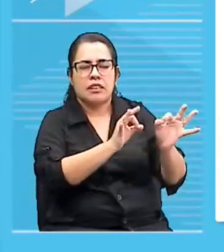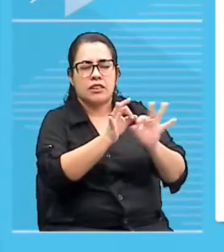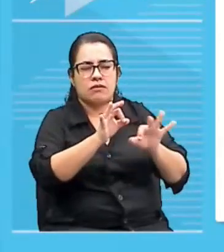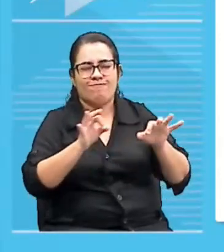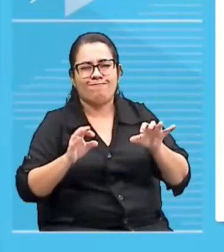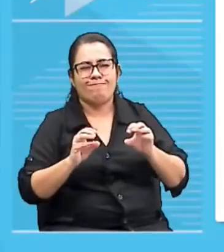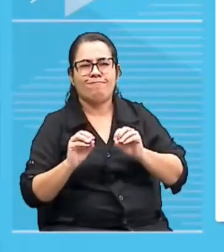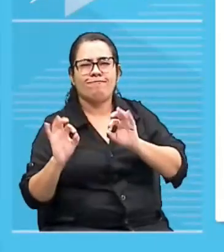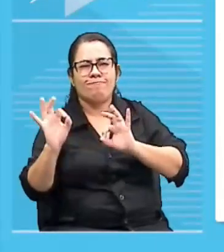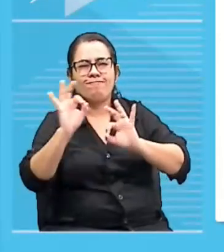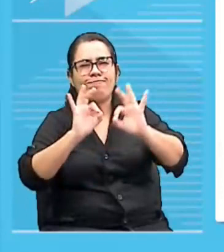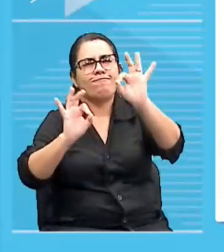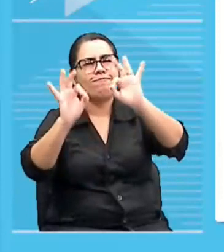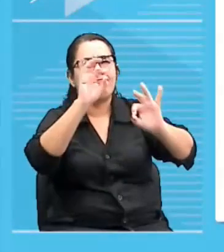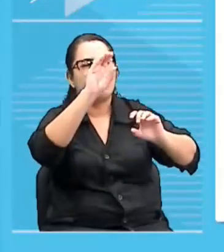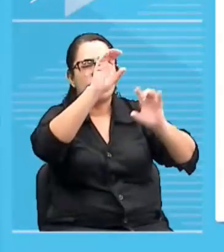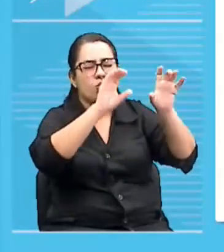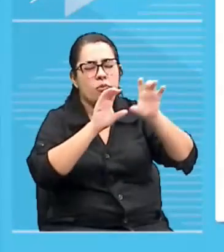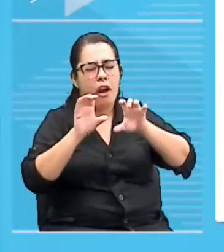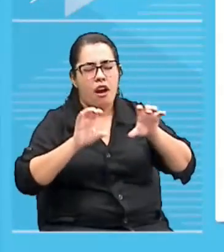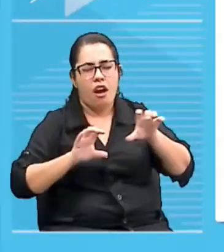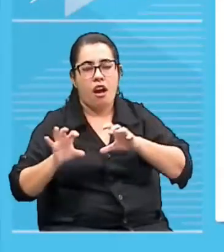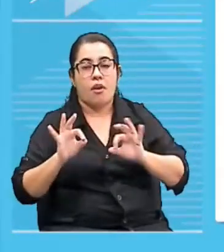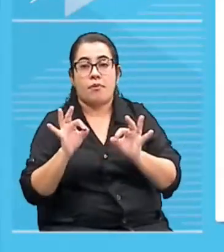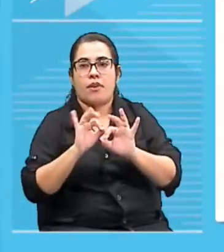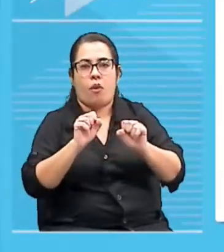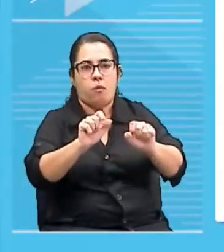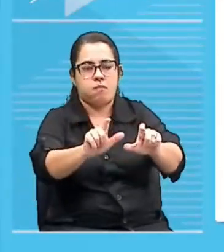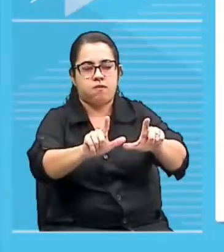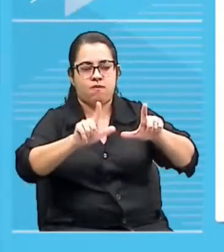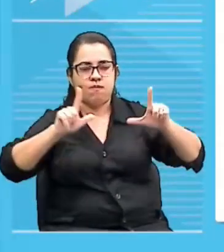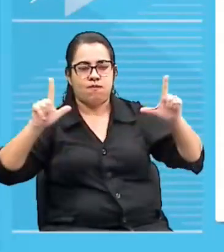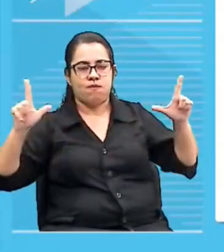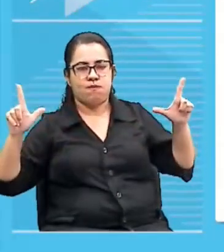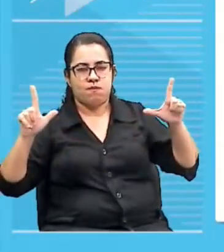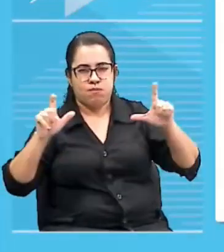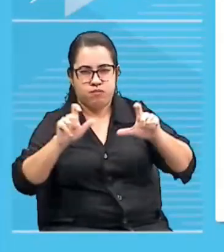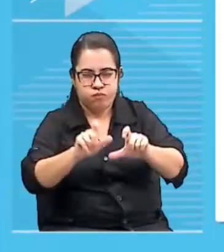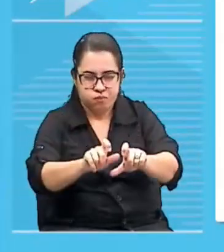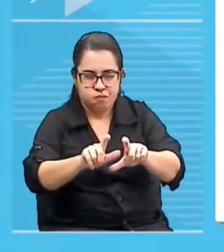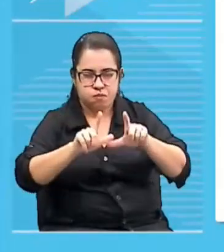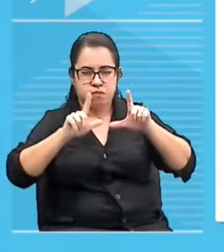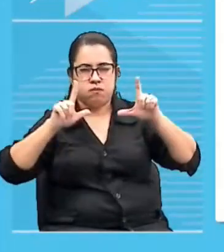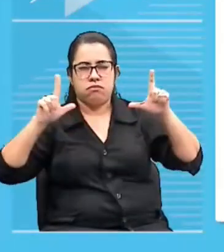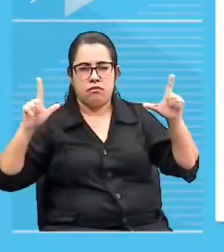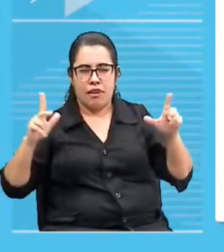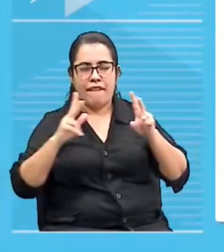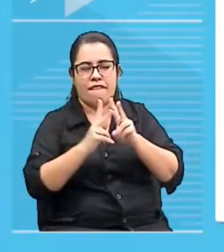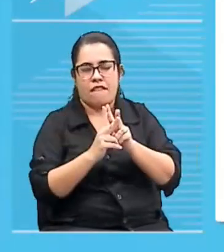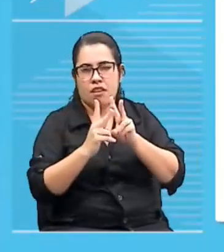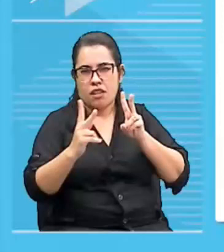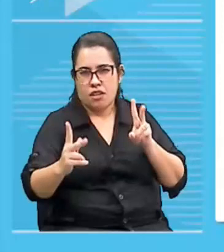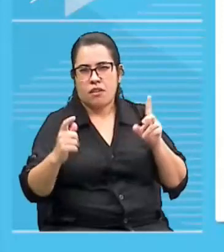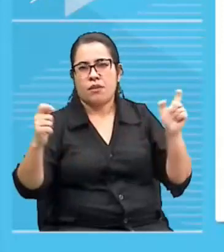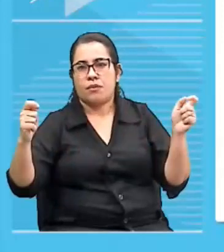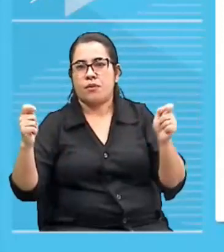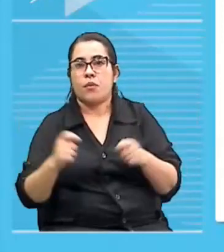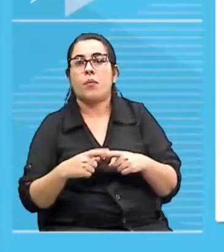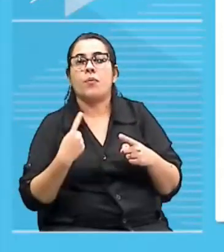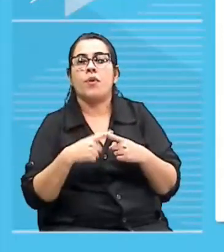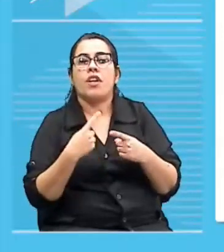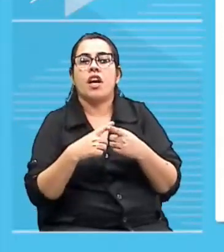de interiores, eles estão utilizando muito a realidade aumentada, realidade virtual, porque ele